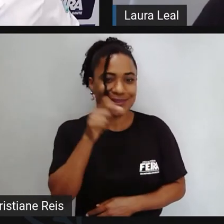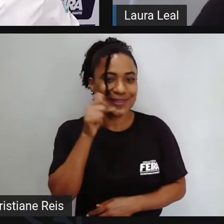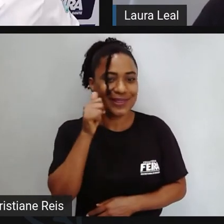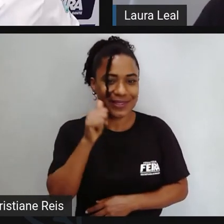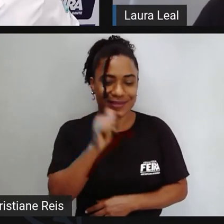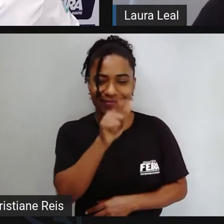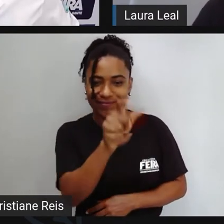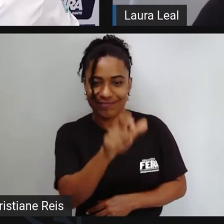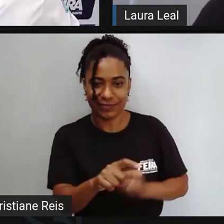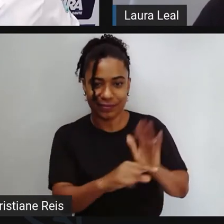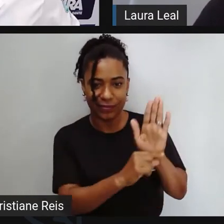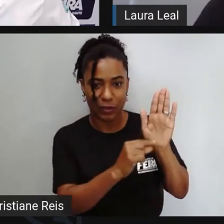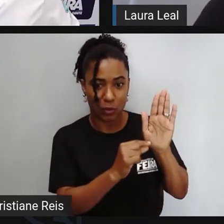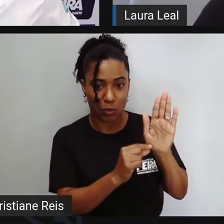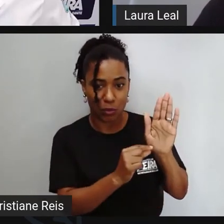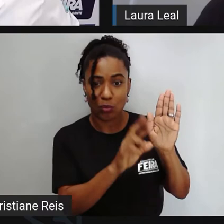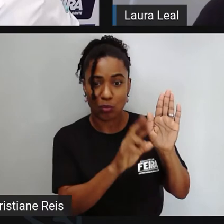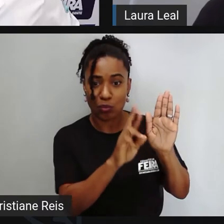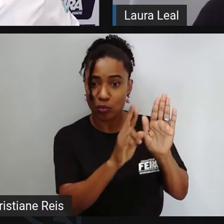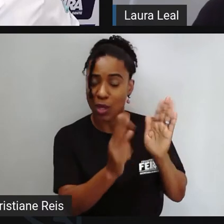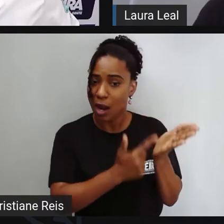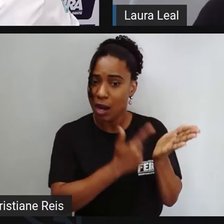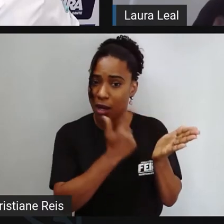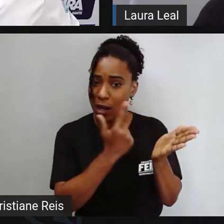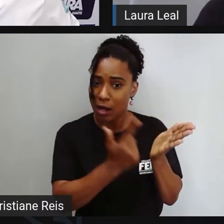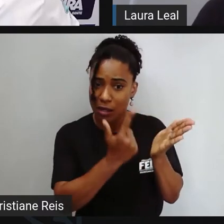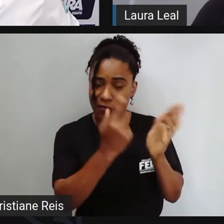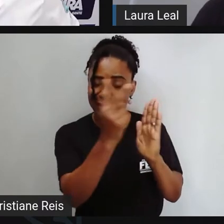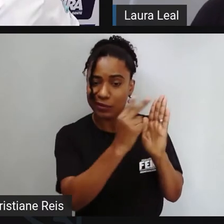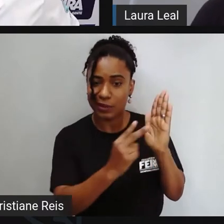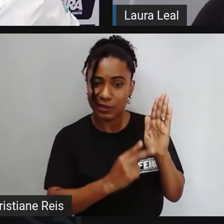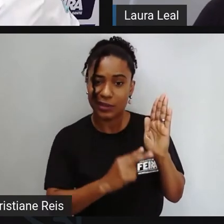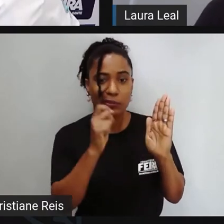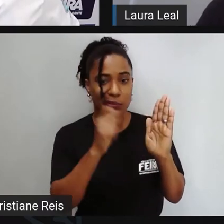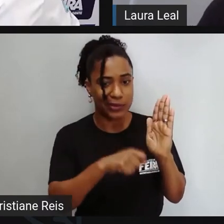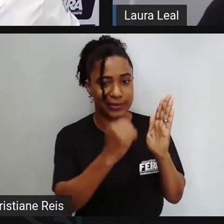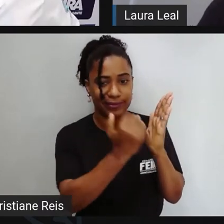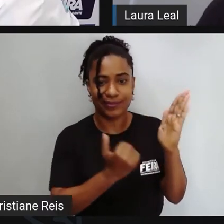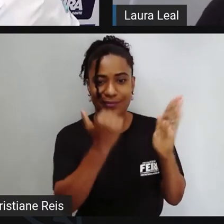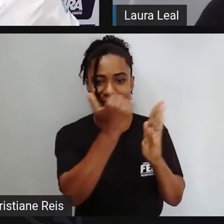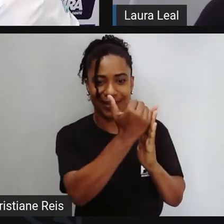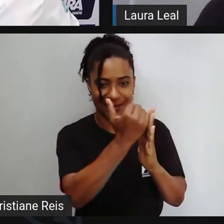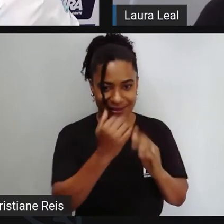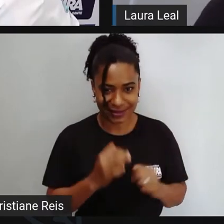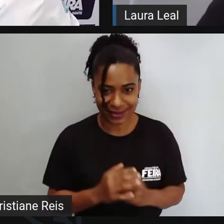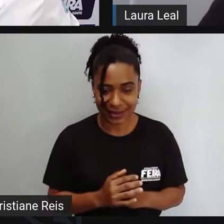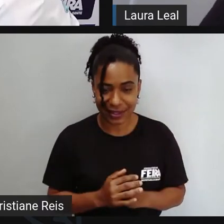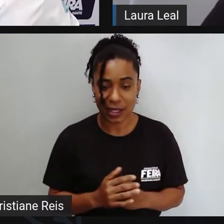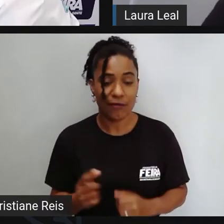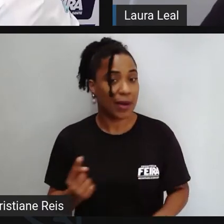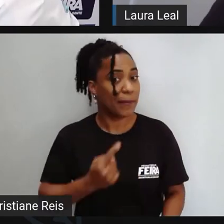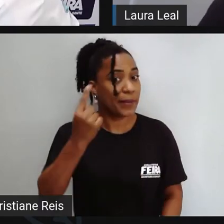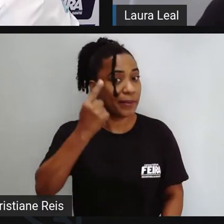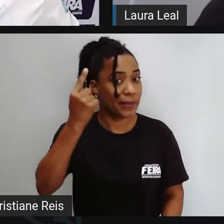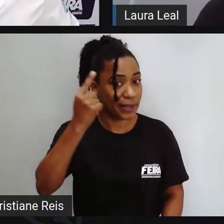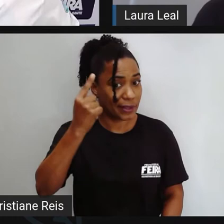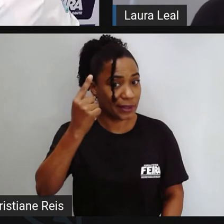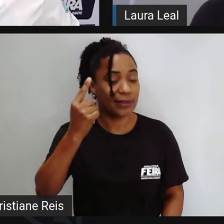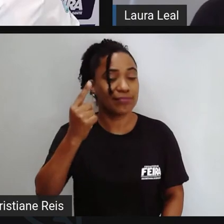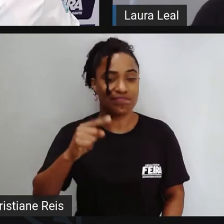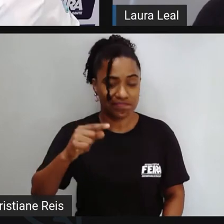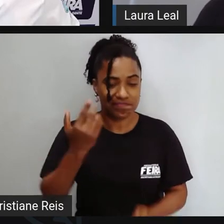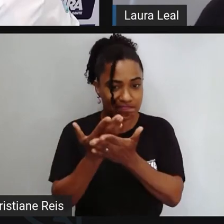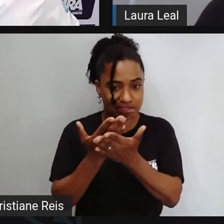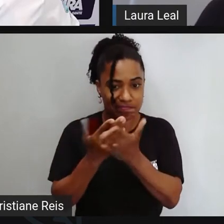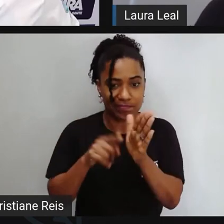vocês lerem mais sobre ela. E foi ela uma das primeiras a abrir espaço para as mulheres na ciência, porque ela também não só atuou na academia, como